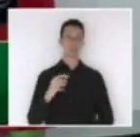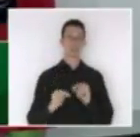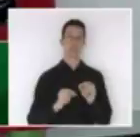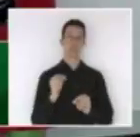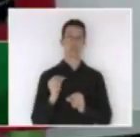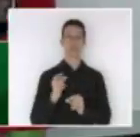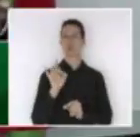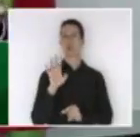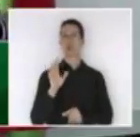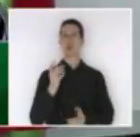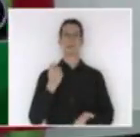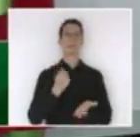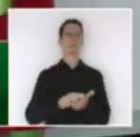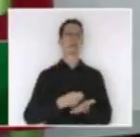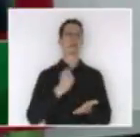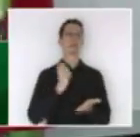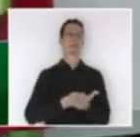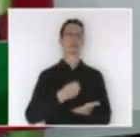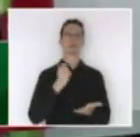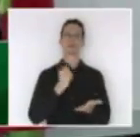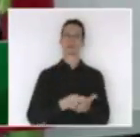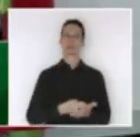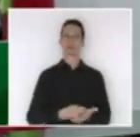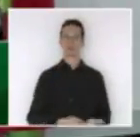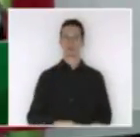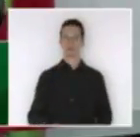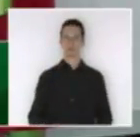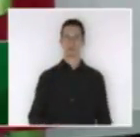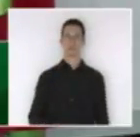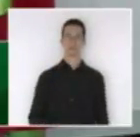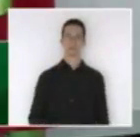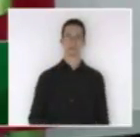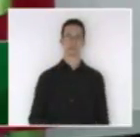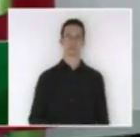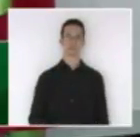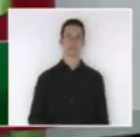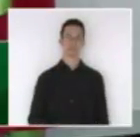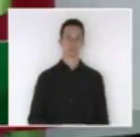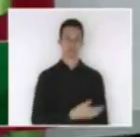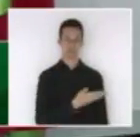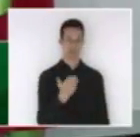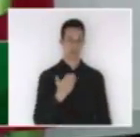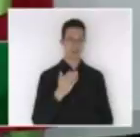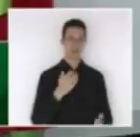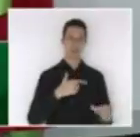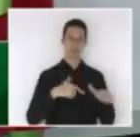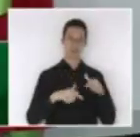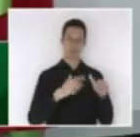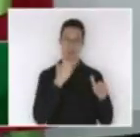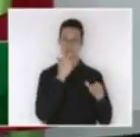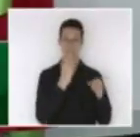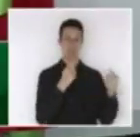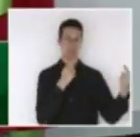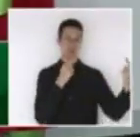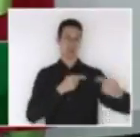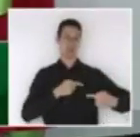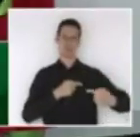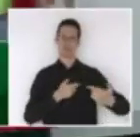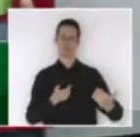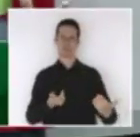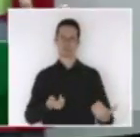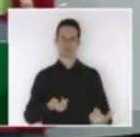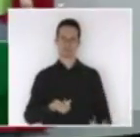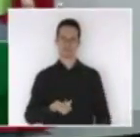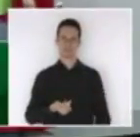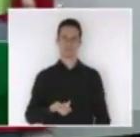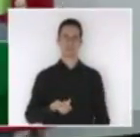contribuir para o sistema trabalhar contra nós. Eu acredito que é uma das